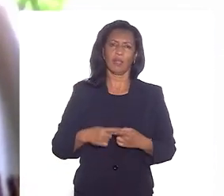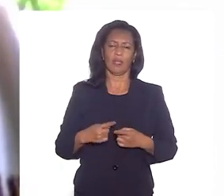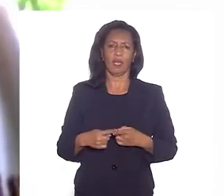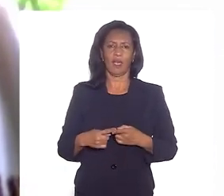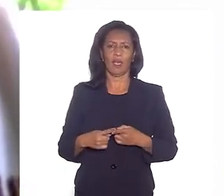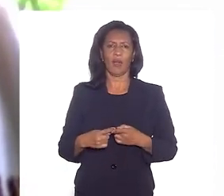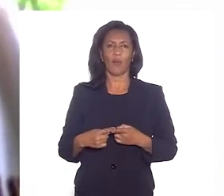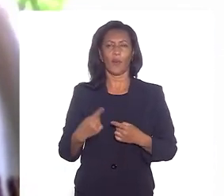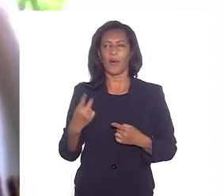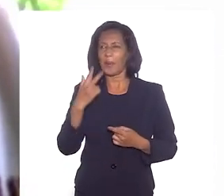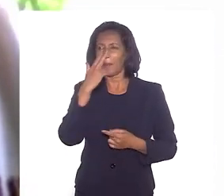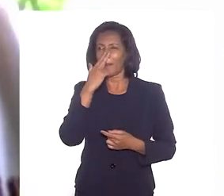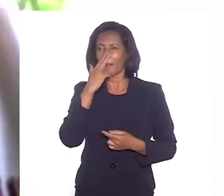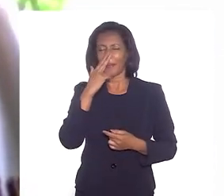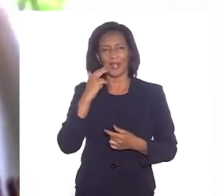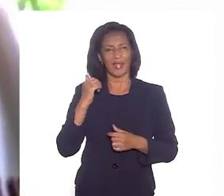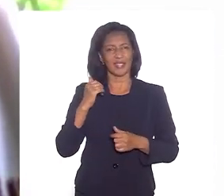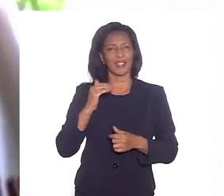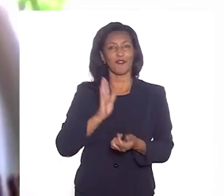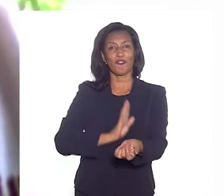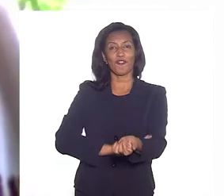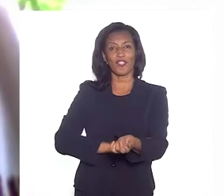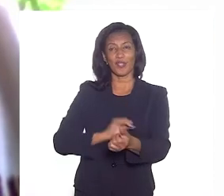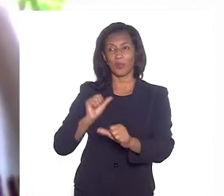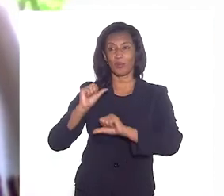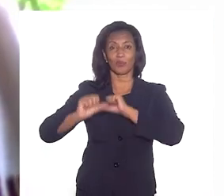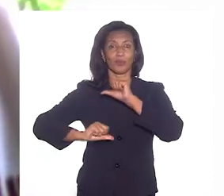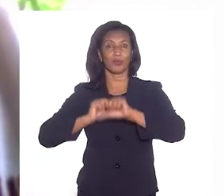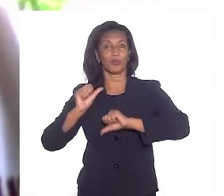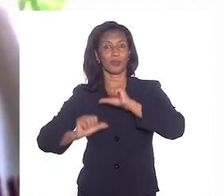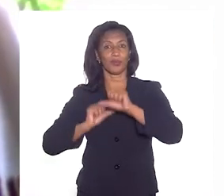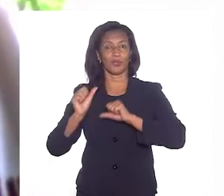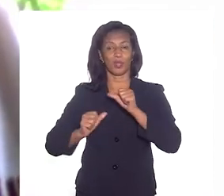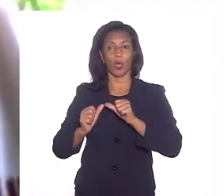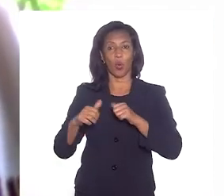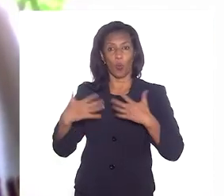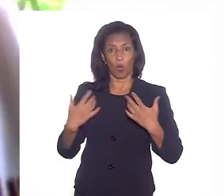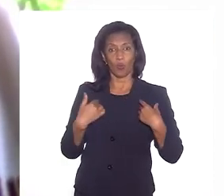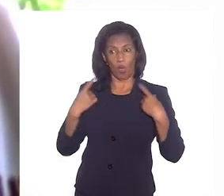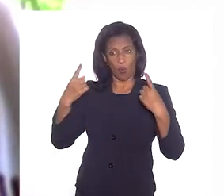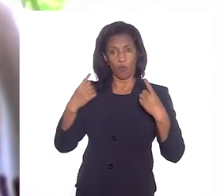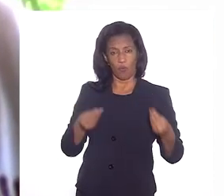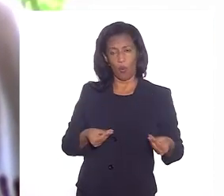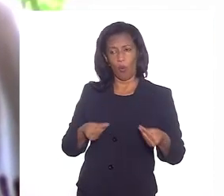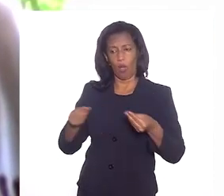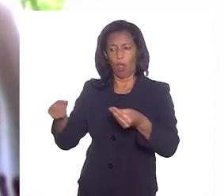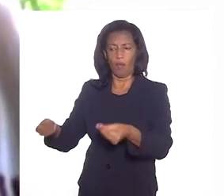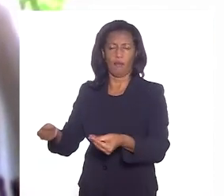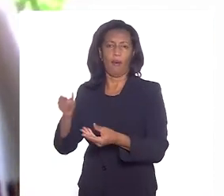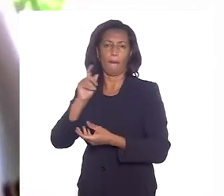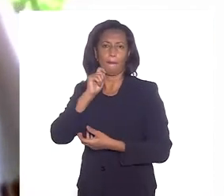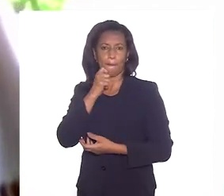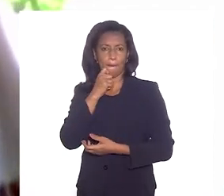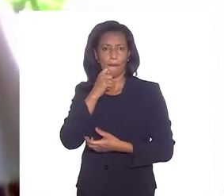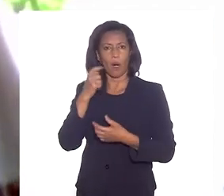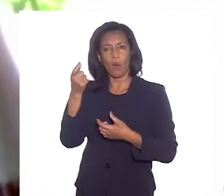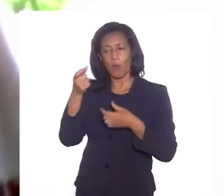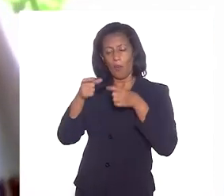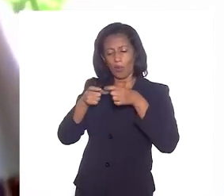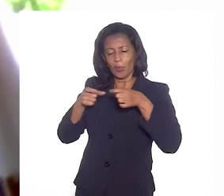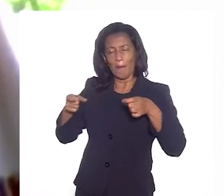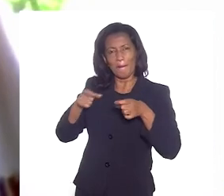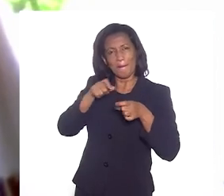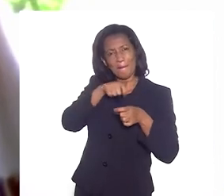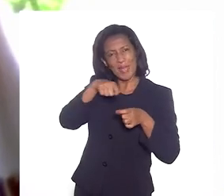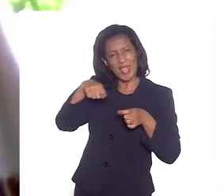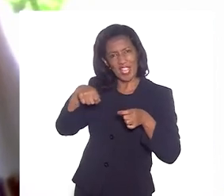Isso também é legal porque a gente acaba criando vínculos, né? E eu até geralmente, quando vou entregar os pães, eu mesmo faço minha entrega,